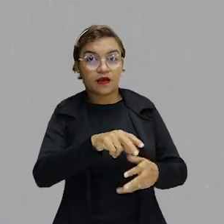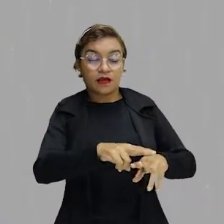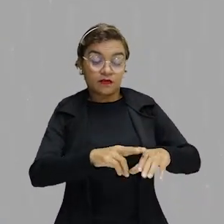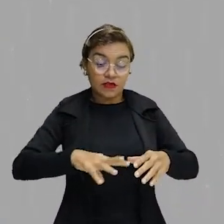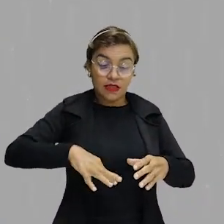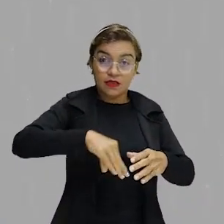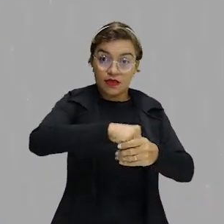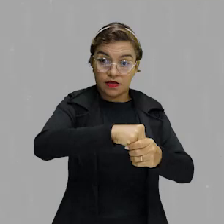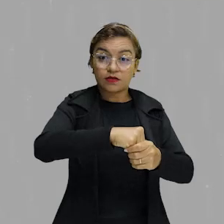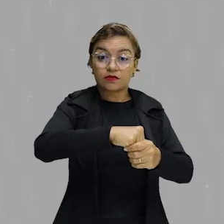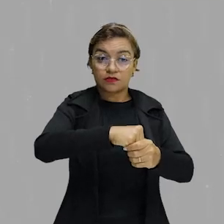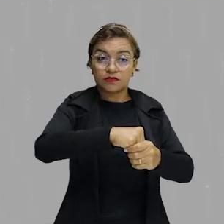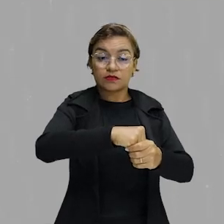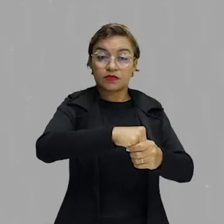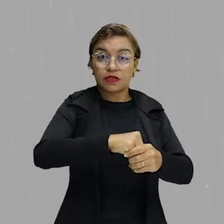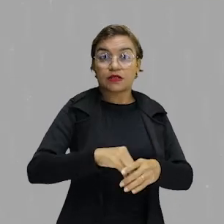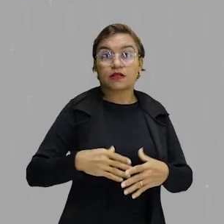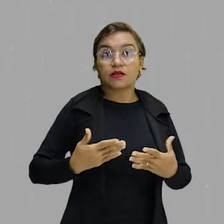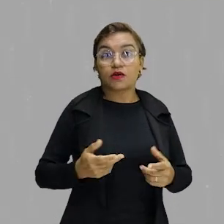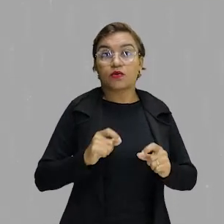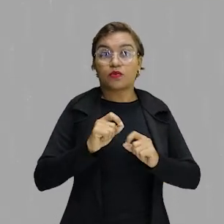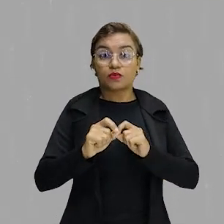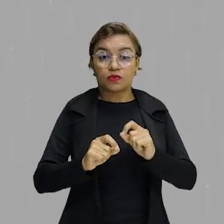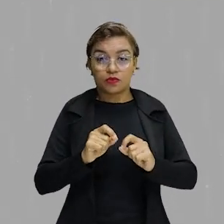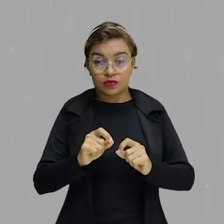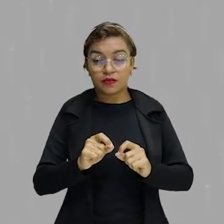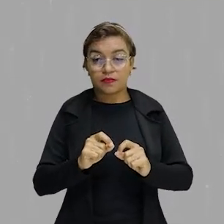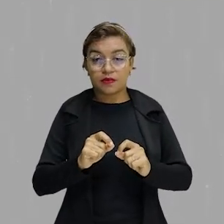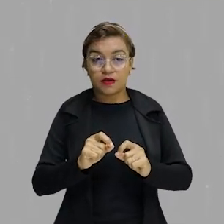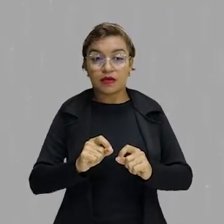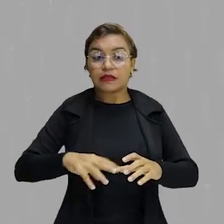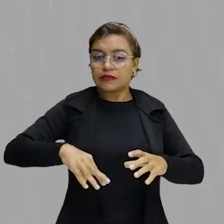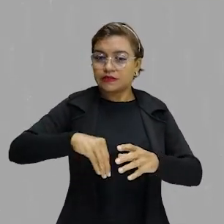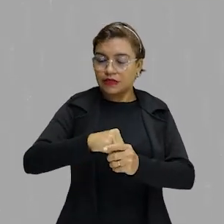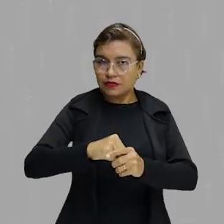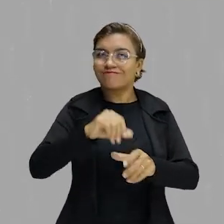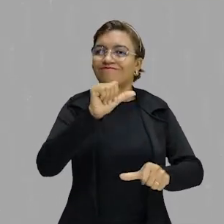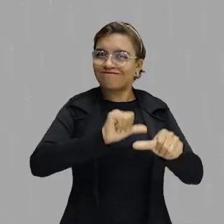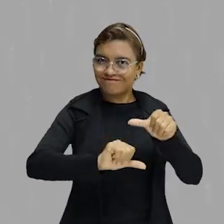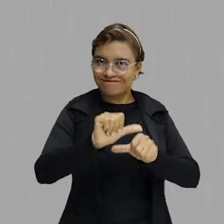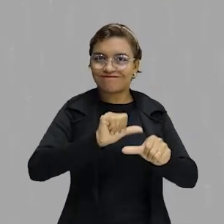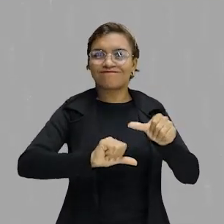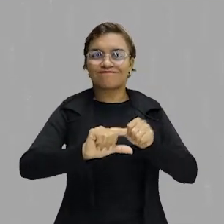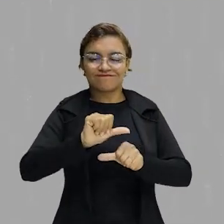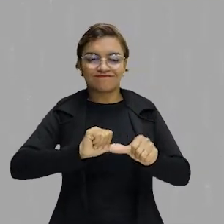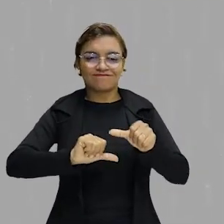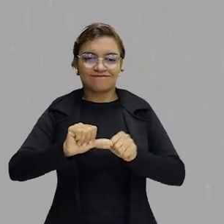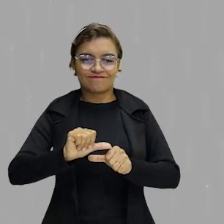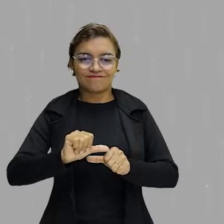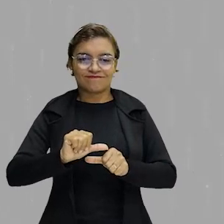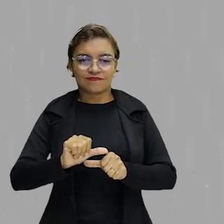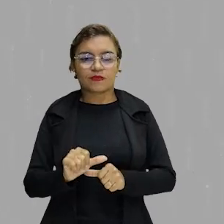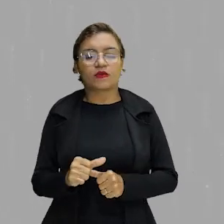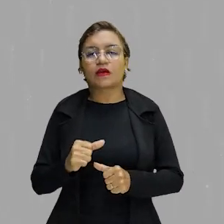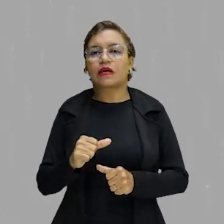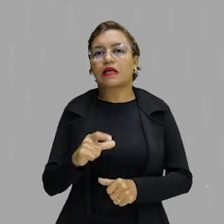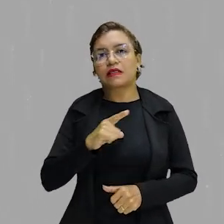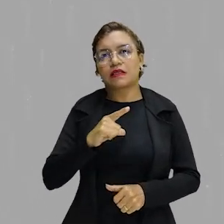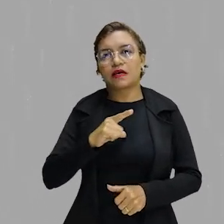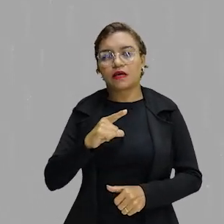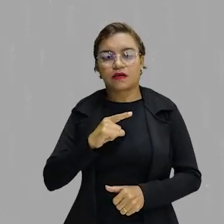né, e por isso são também chamados de agentes internos de transformação. Podemos definir esses agentes a partir